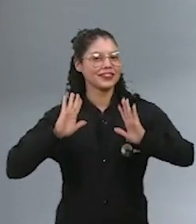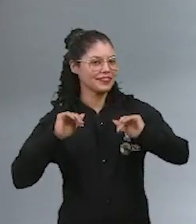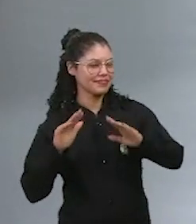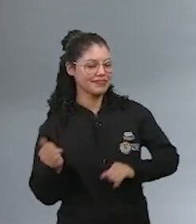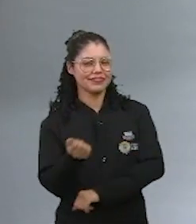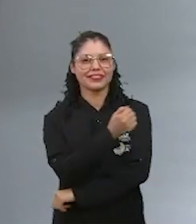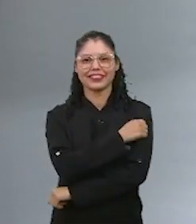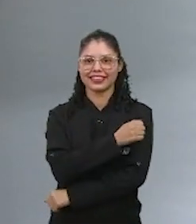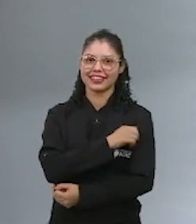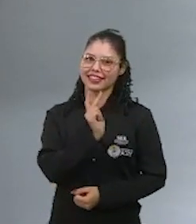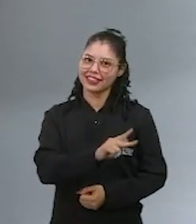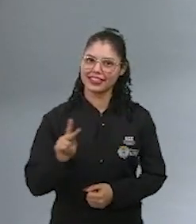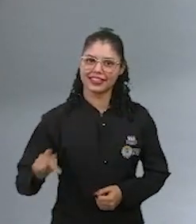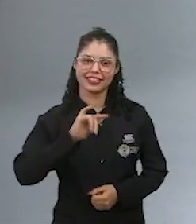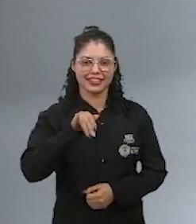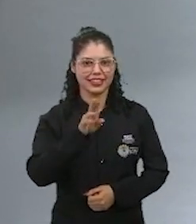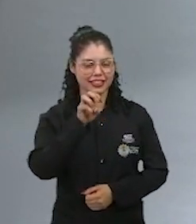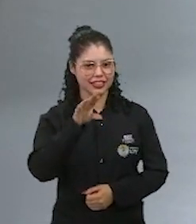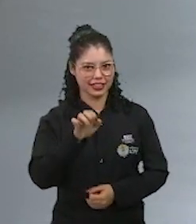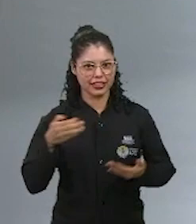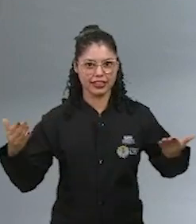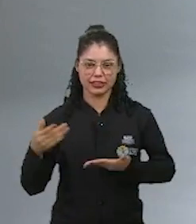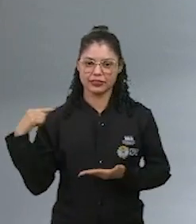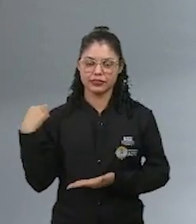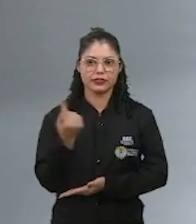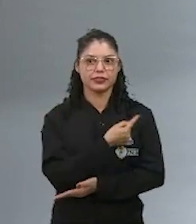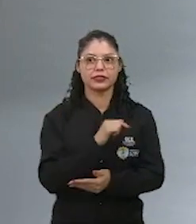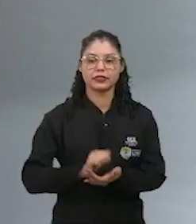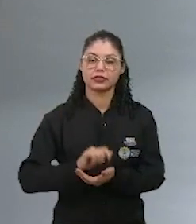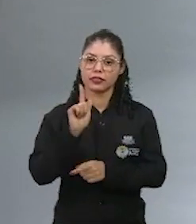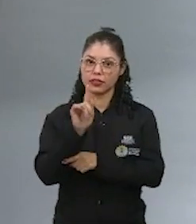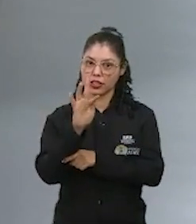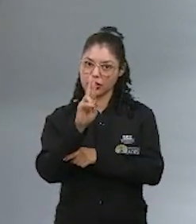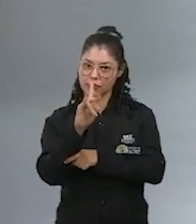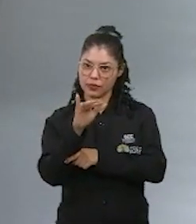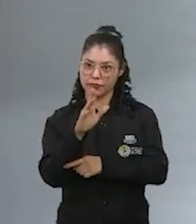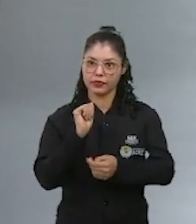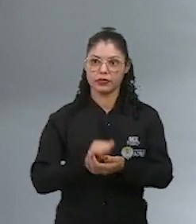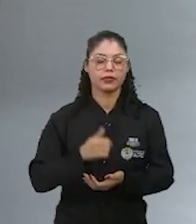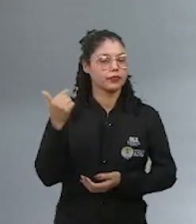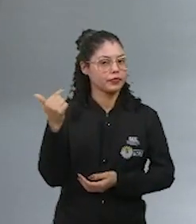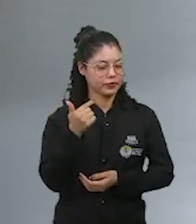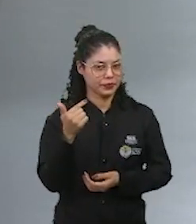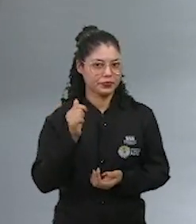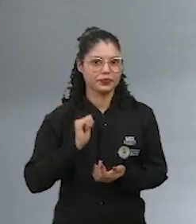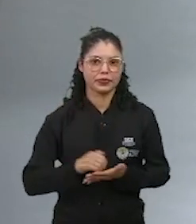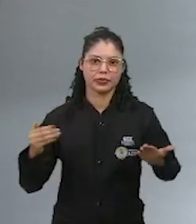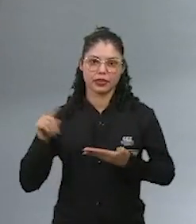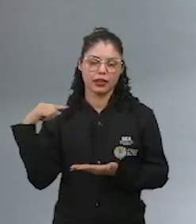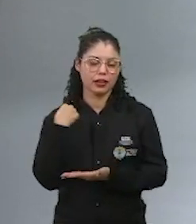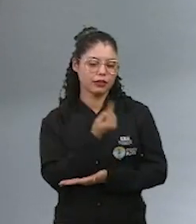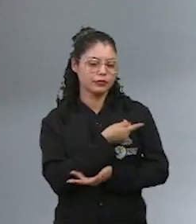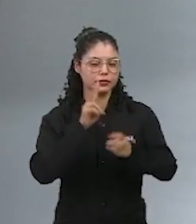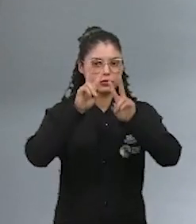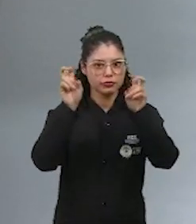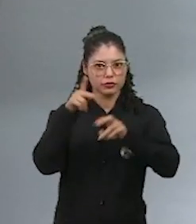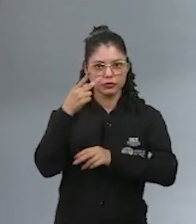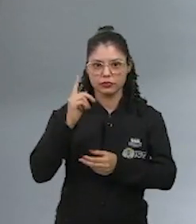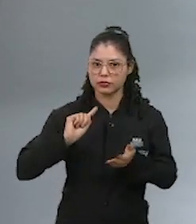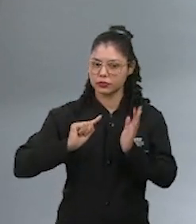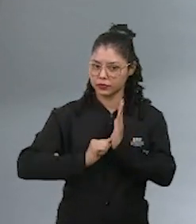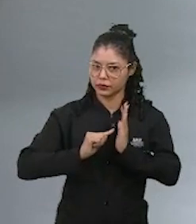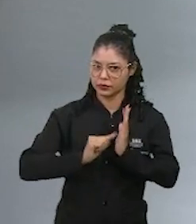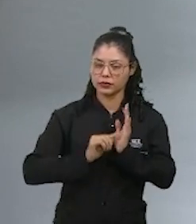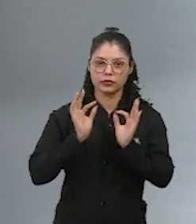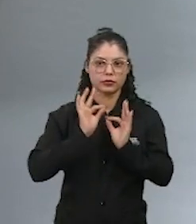Olá, queridos estudantes, professor James Barbosa, a gente está aqui com Geometria Analítica 2. Hoje a gente vai falar um pouquinho sobre ponto